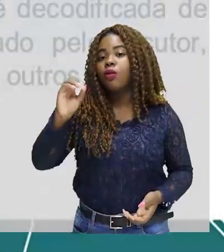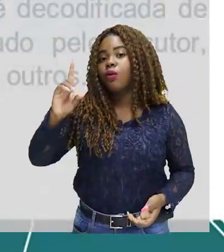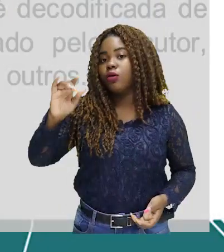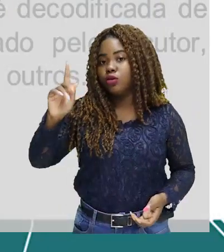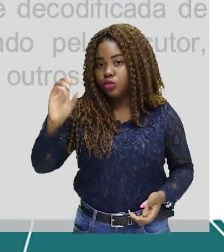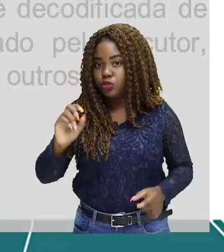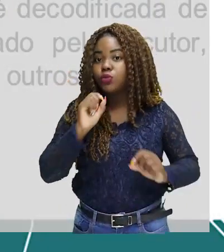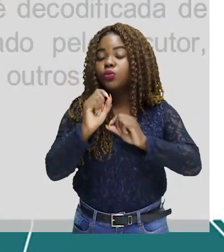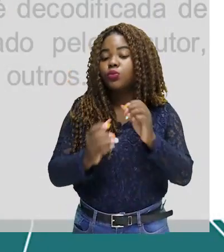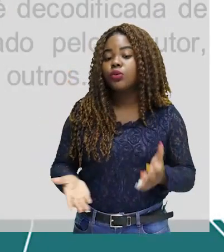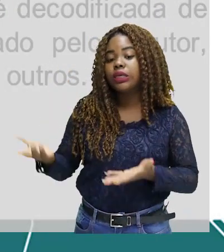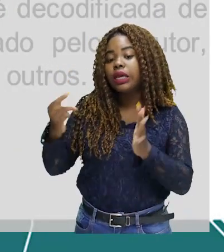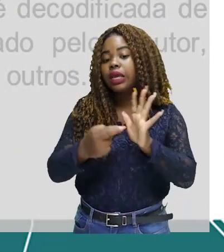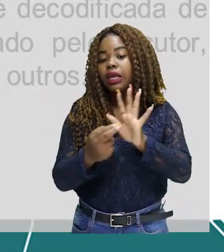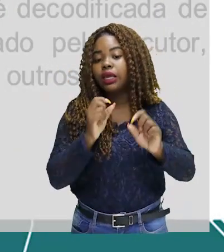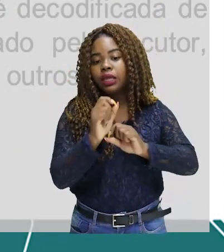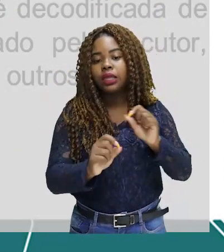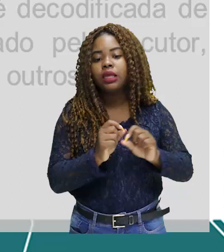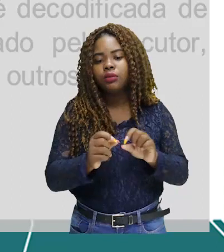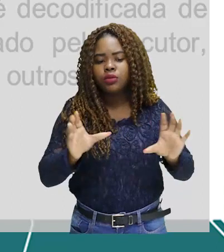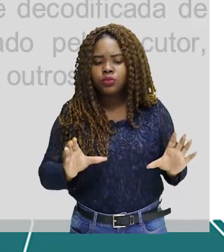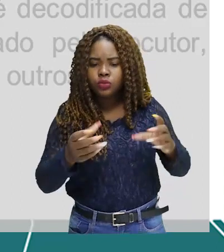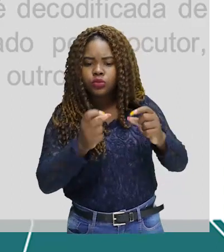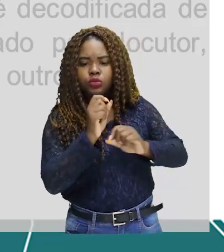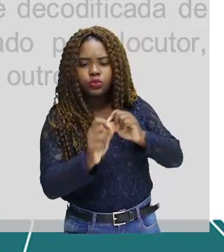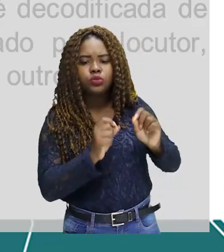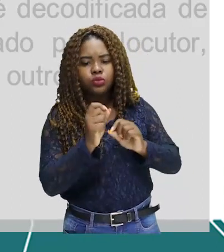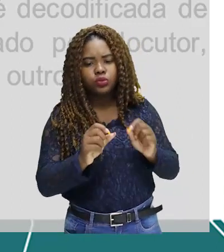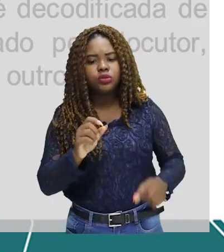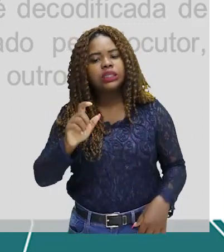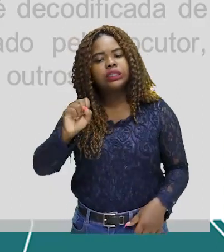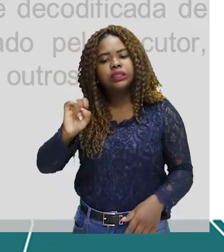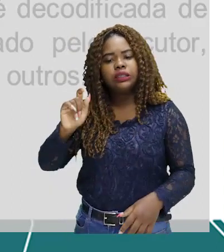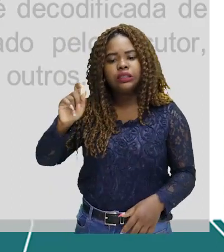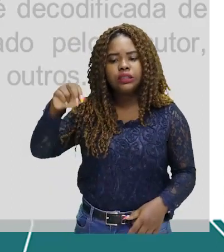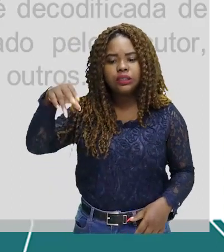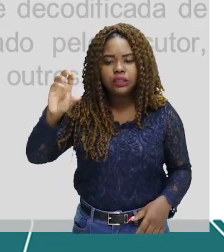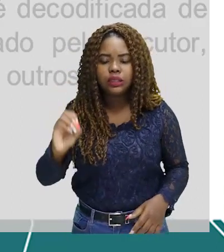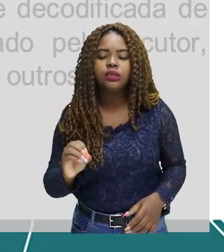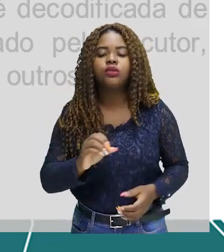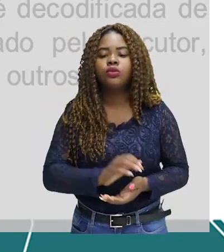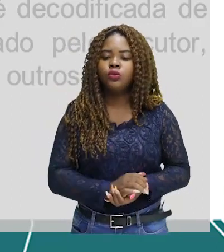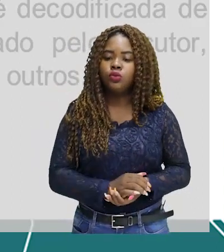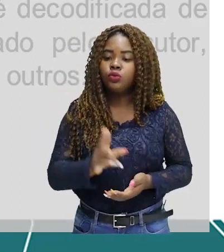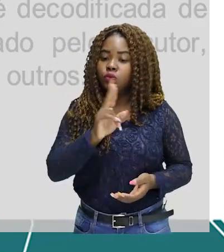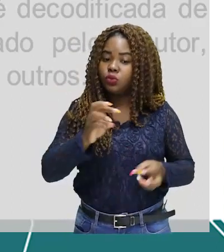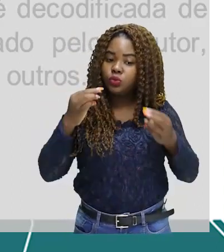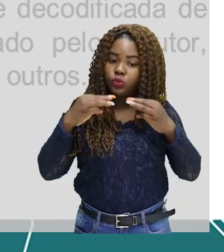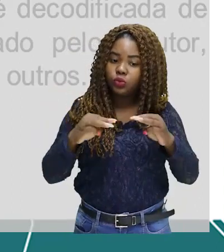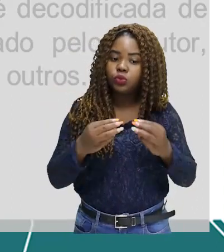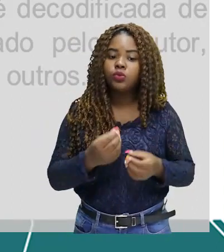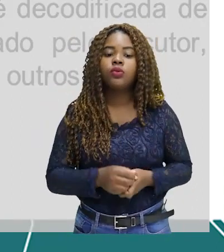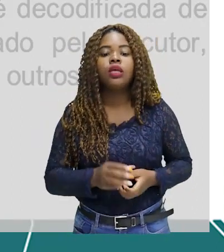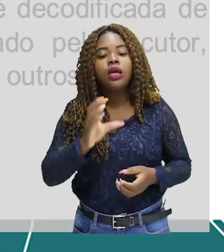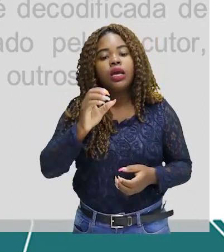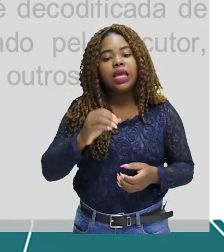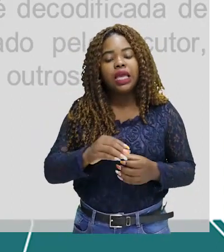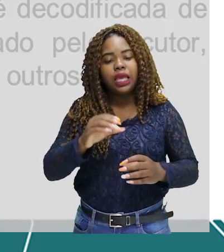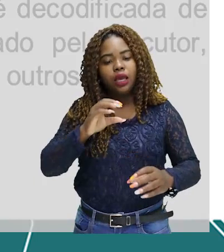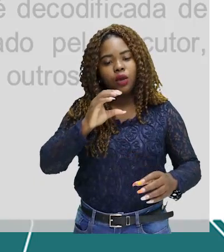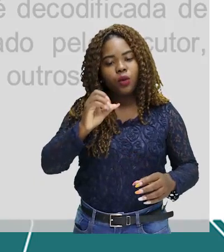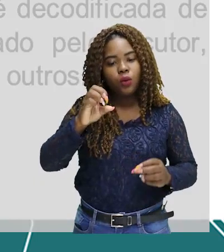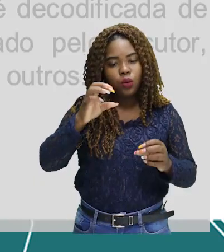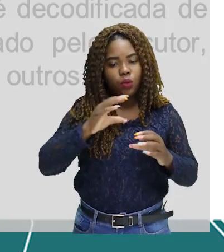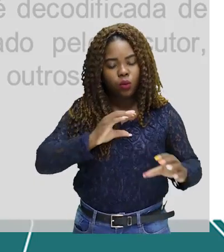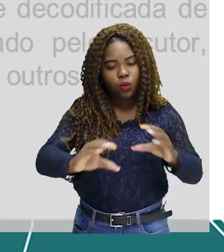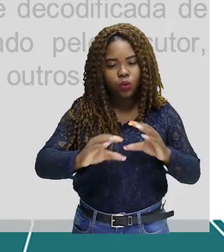Temos o código, que representa o conjunto de signos que serão utilizados na mensagem. O canal de comunicação corresponde ao